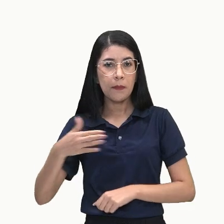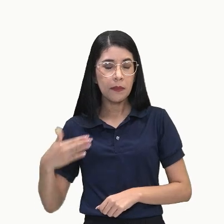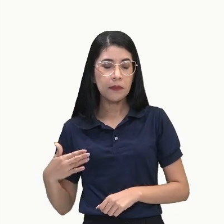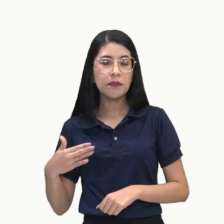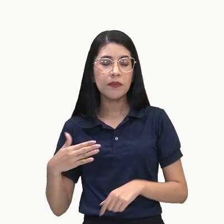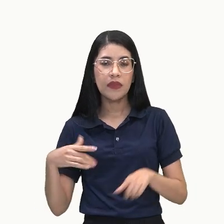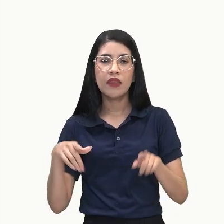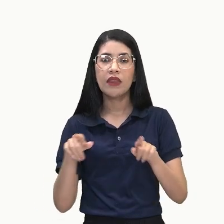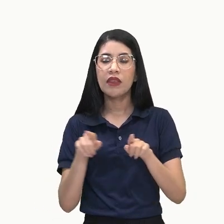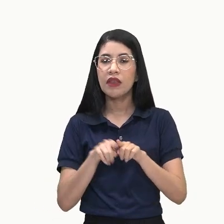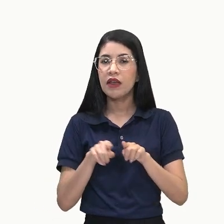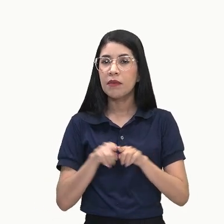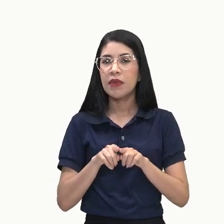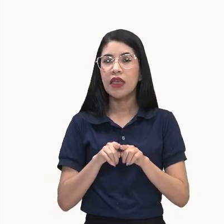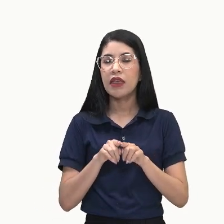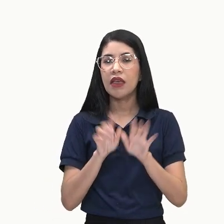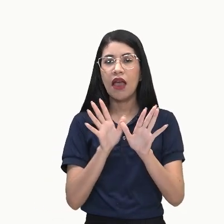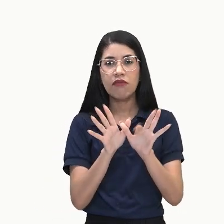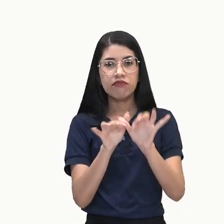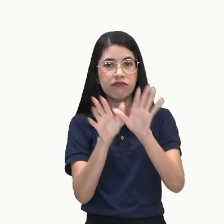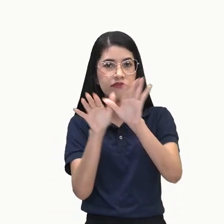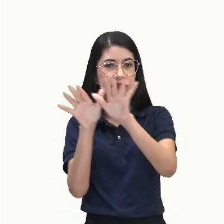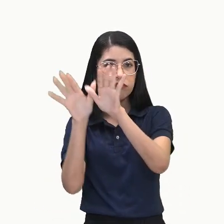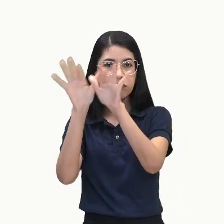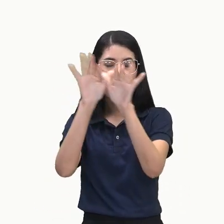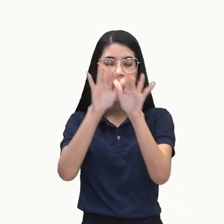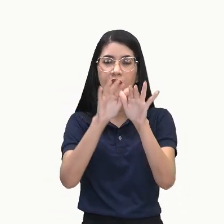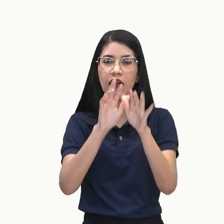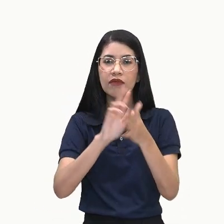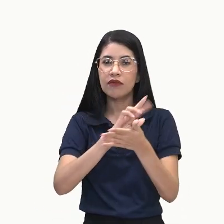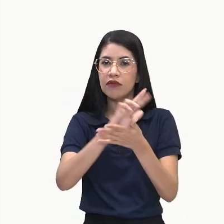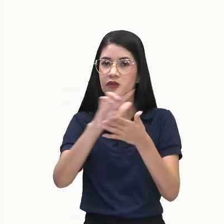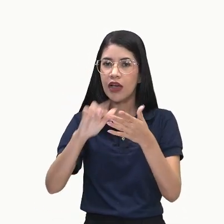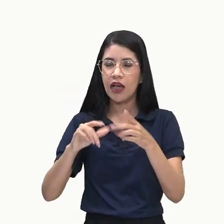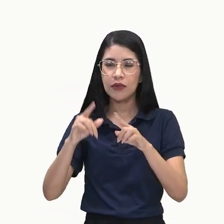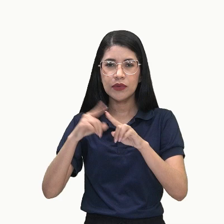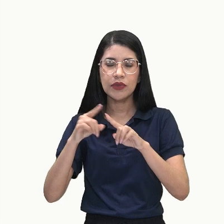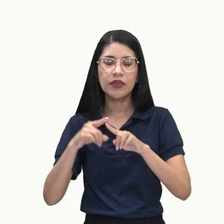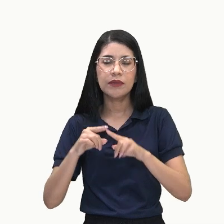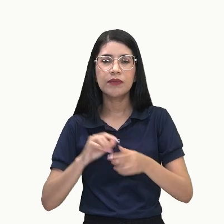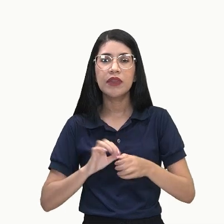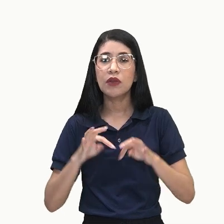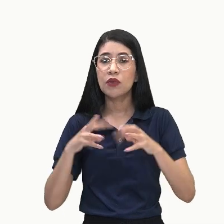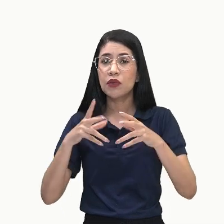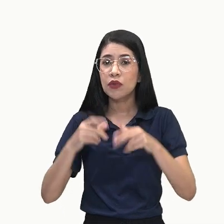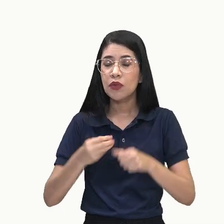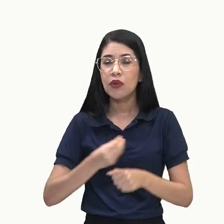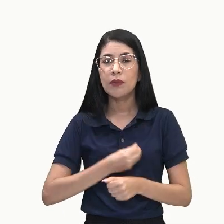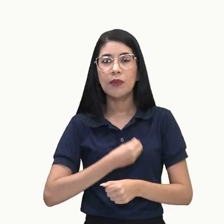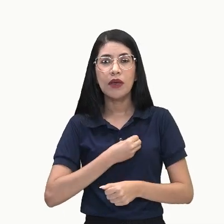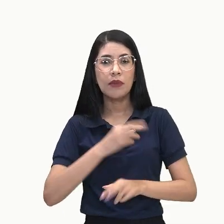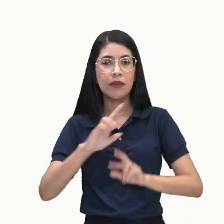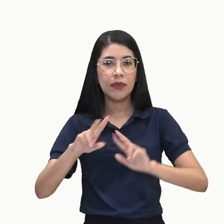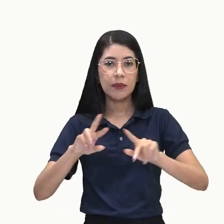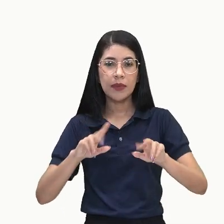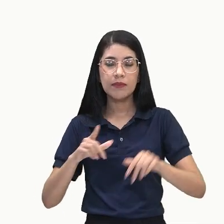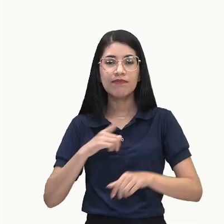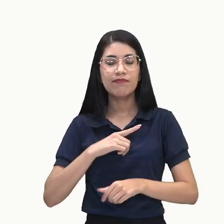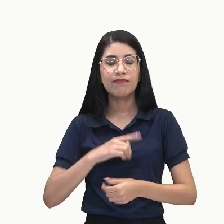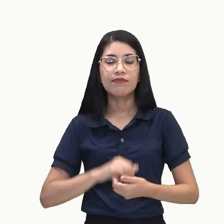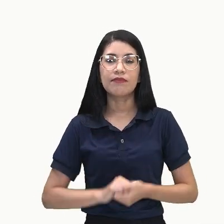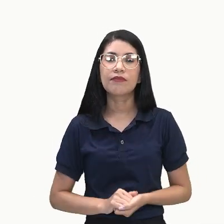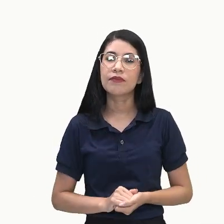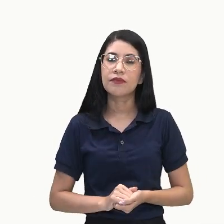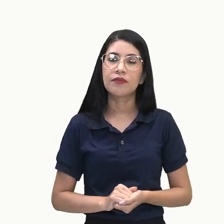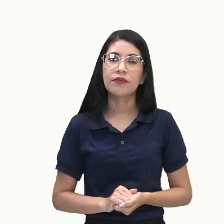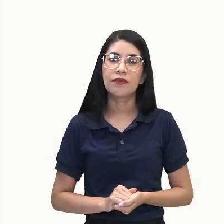assim como as aves, né, que estão aí na atmosfera, todos esses considerados ser vivos.